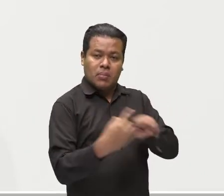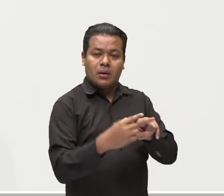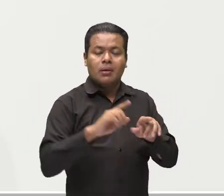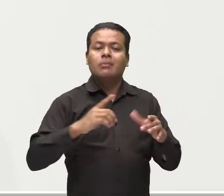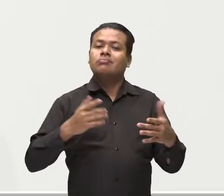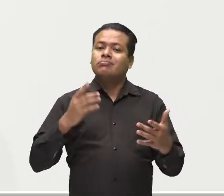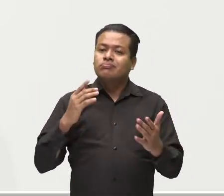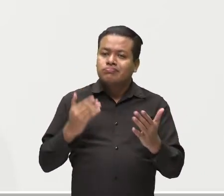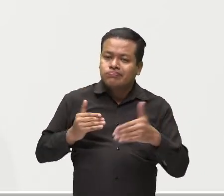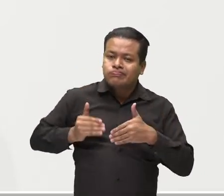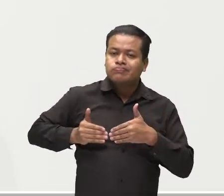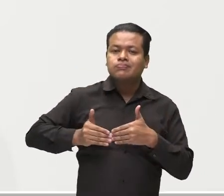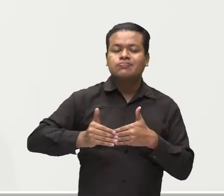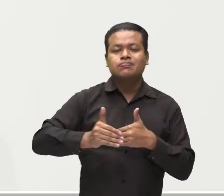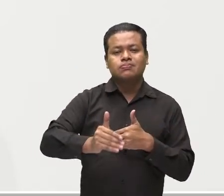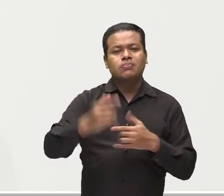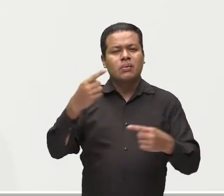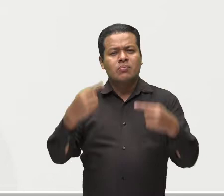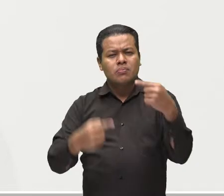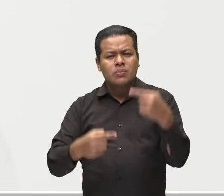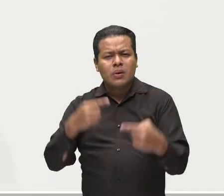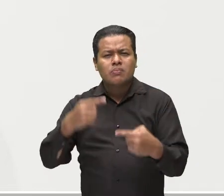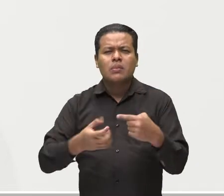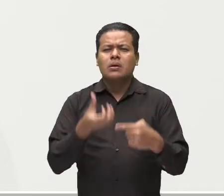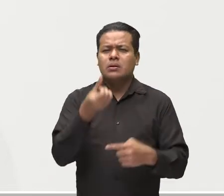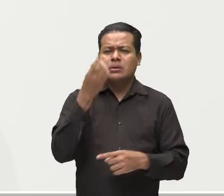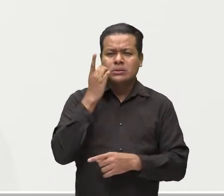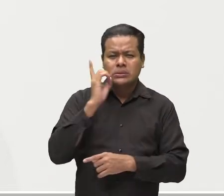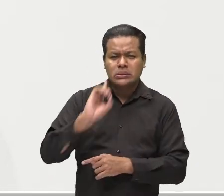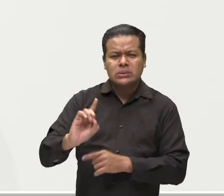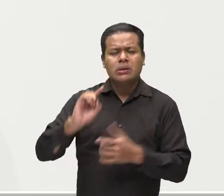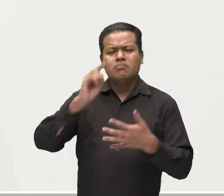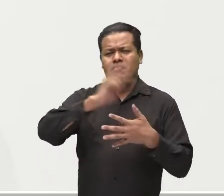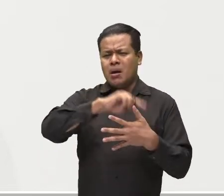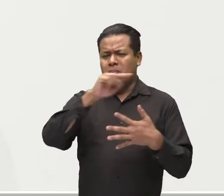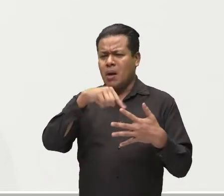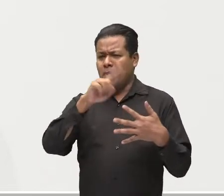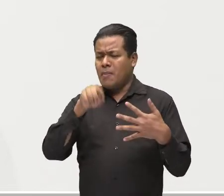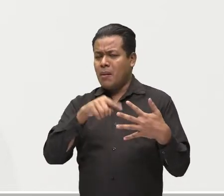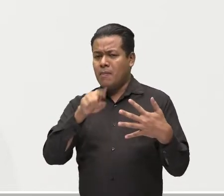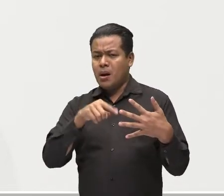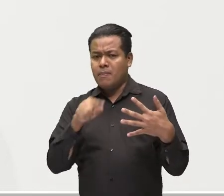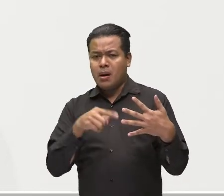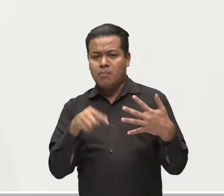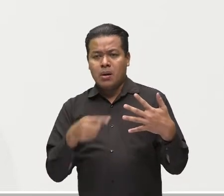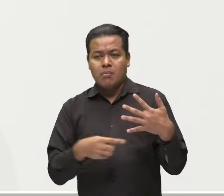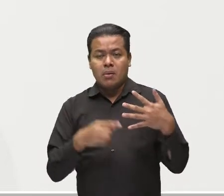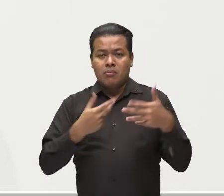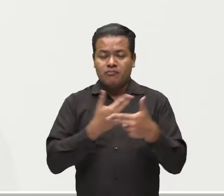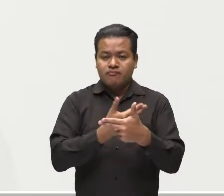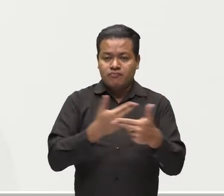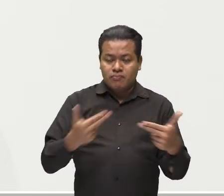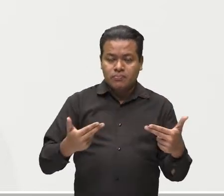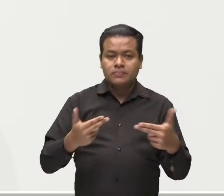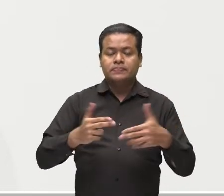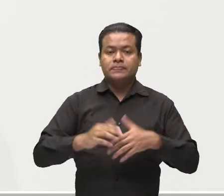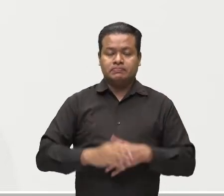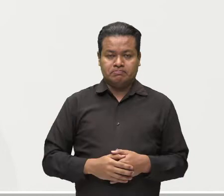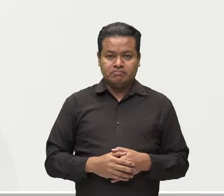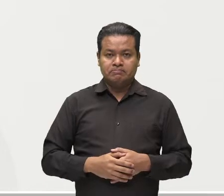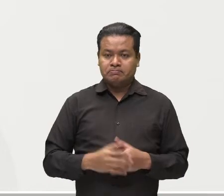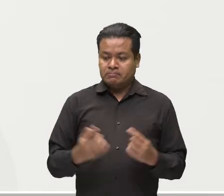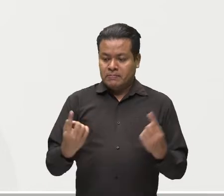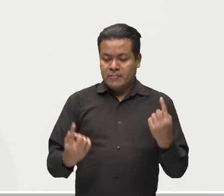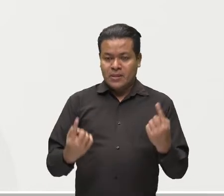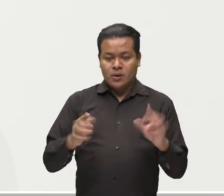surgiram vários conflitos, Guerra dos 6 Dias, o Yom Kippur, vários outros conflitos ali entre essas